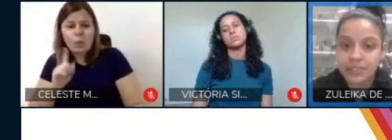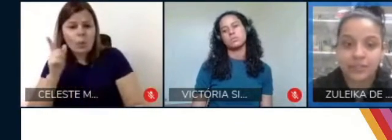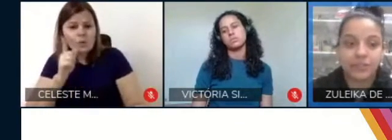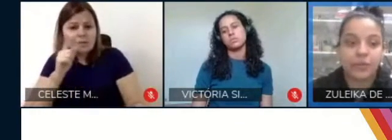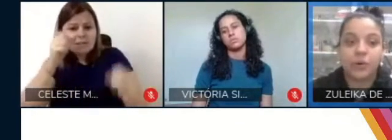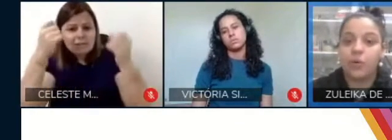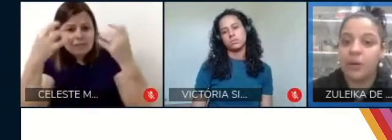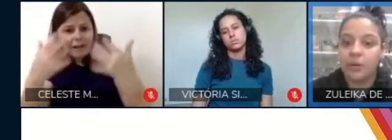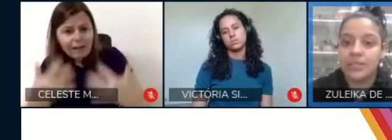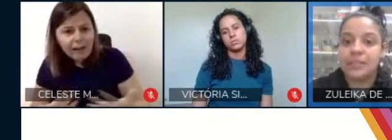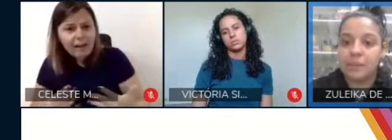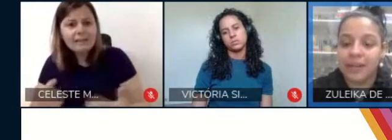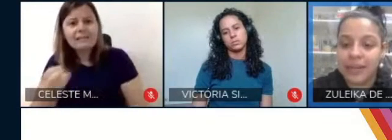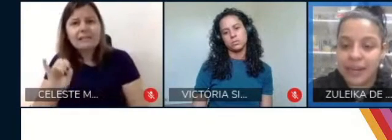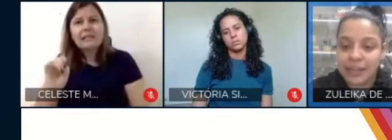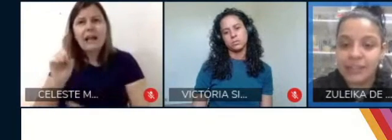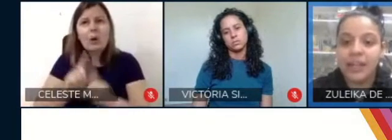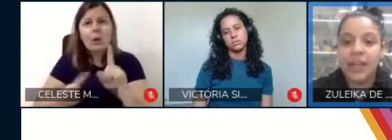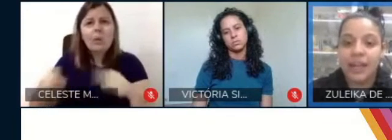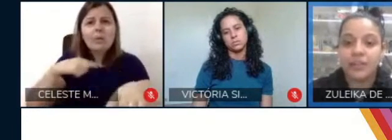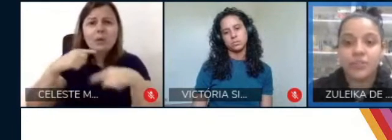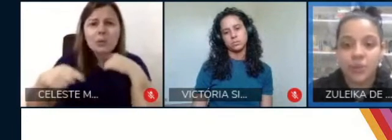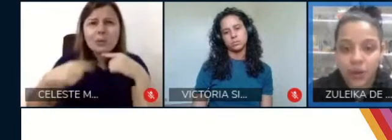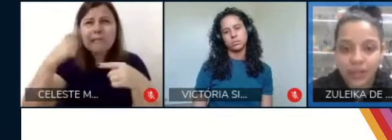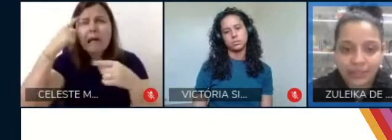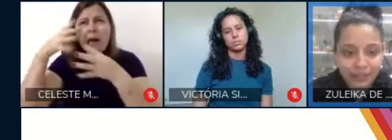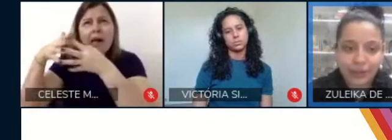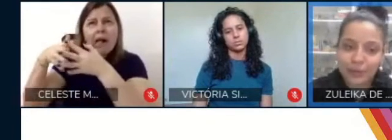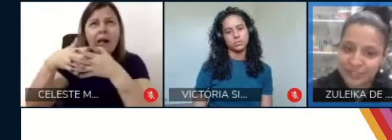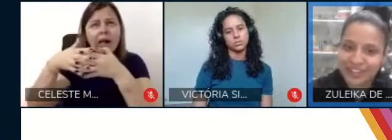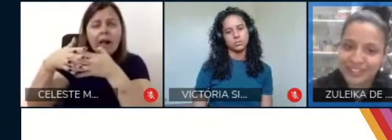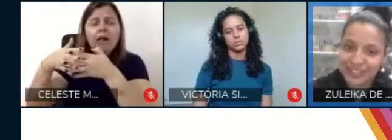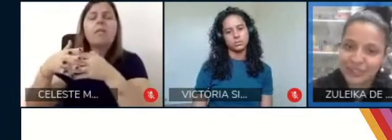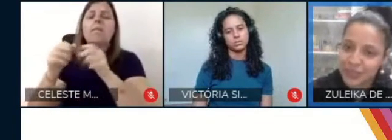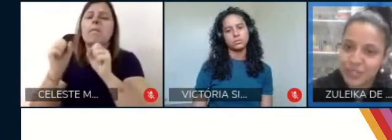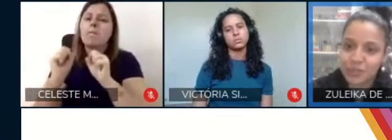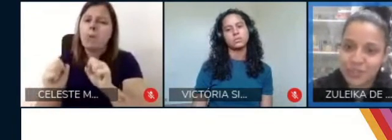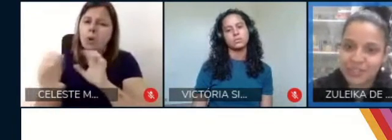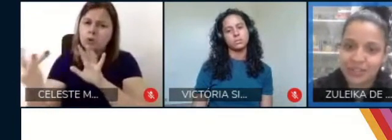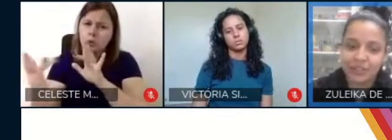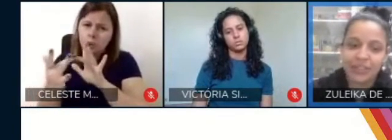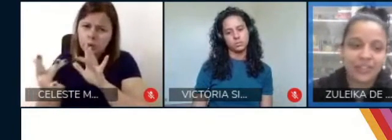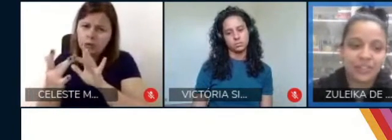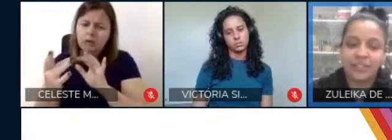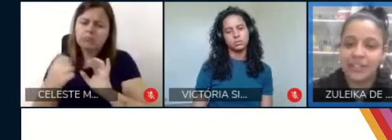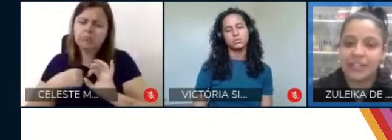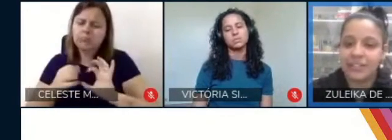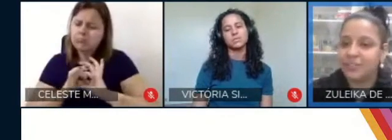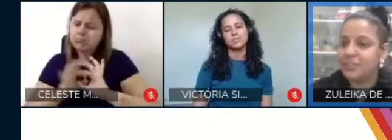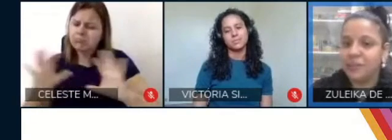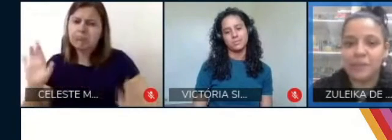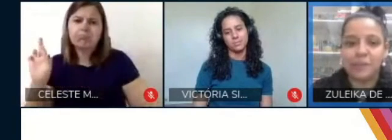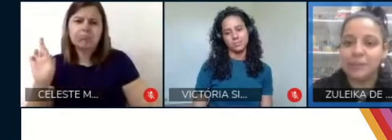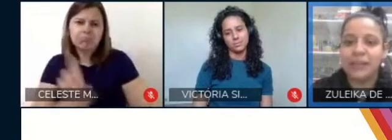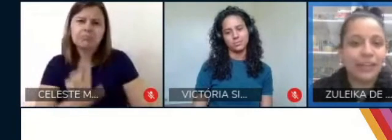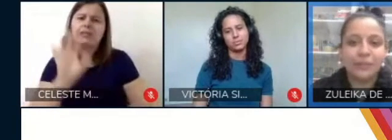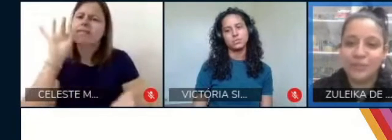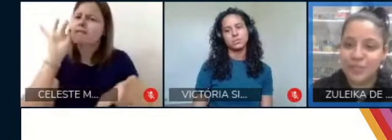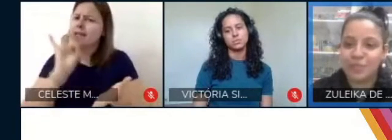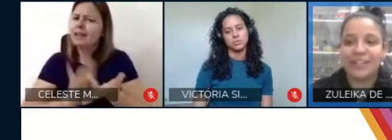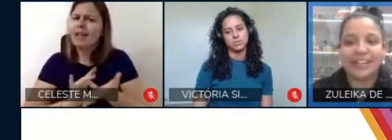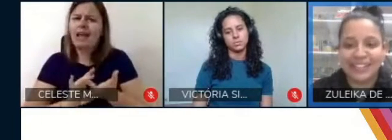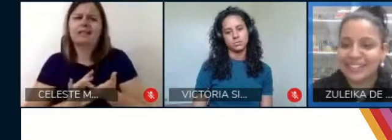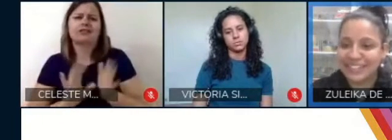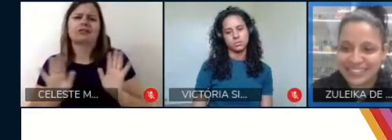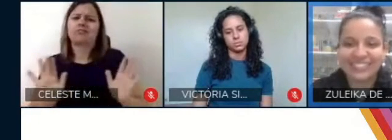alguma coisa, se ficou alguma coisa atrapalhada, é só entrar em contato que eu estou à disposição. E é de verdade, eu não tenho